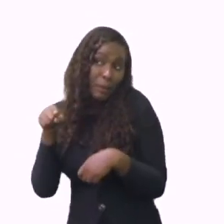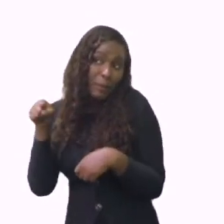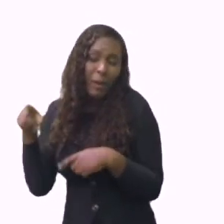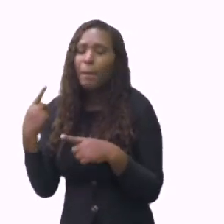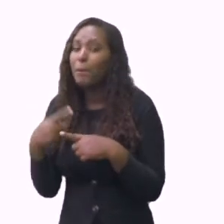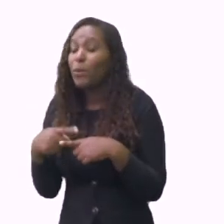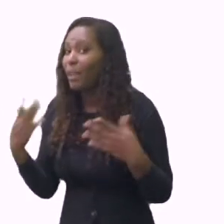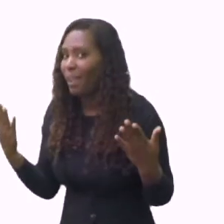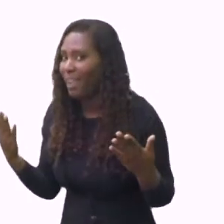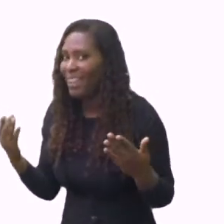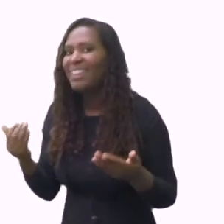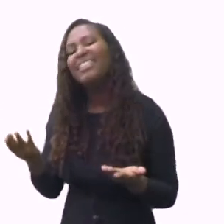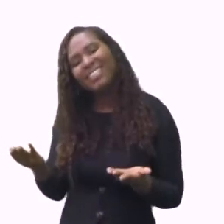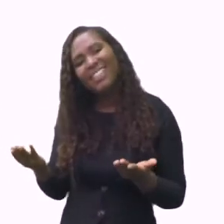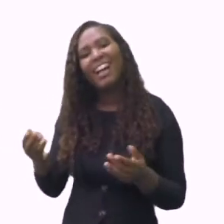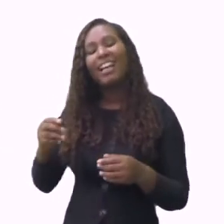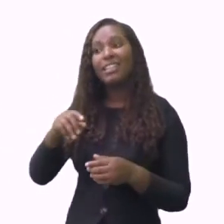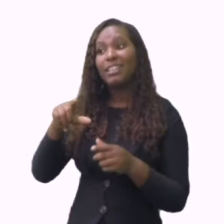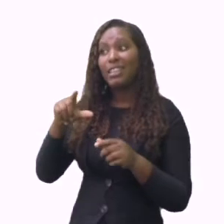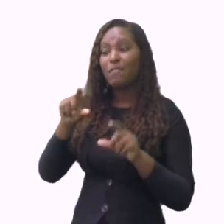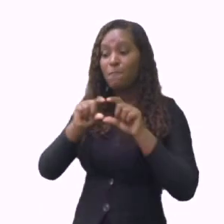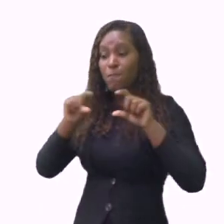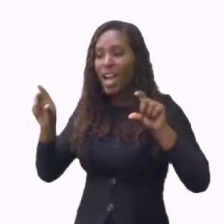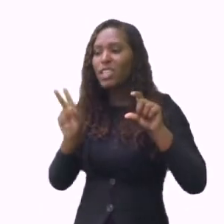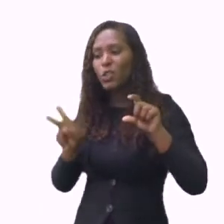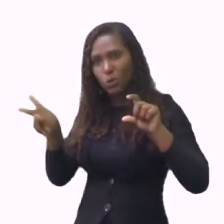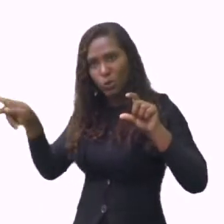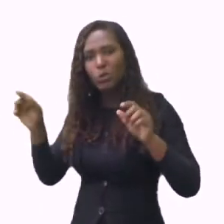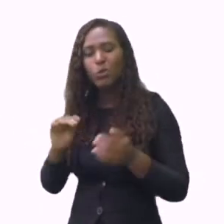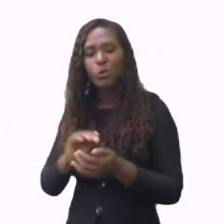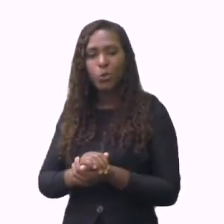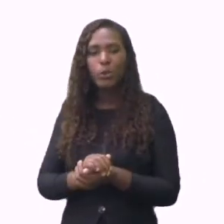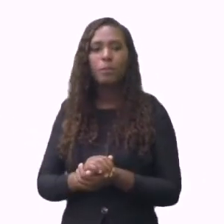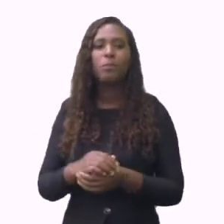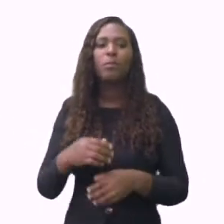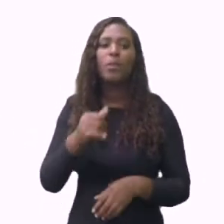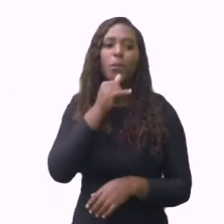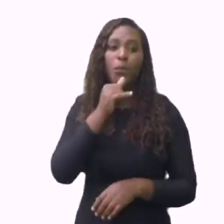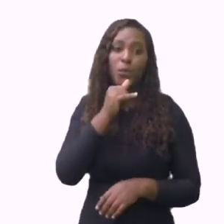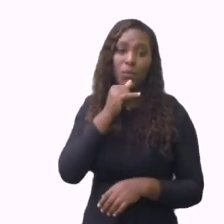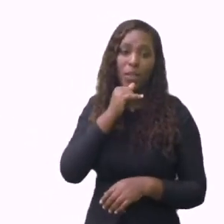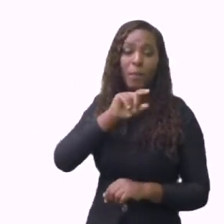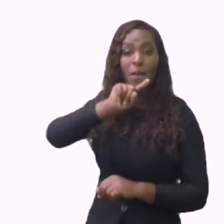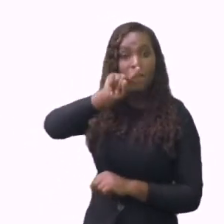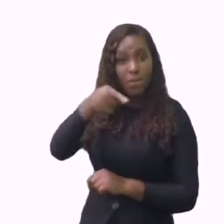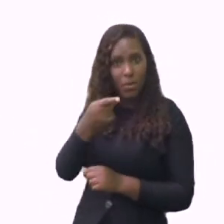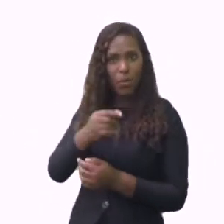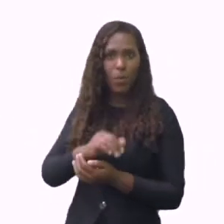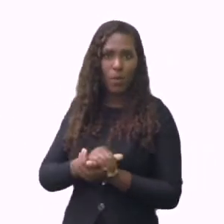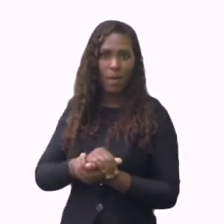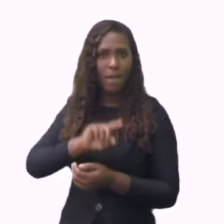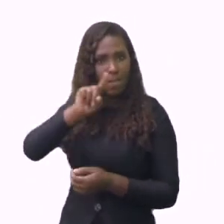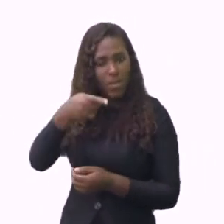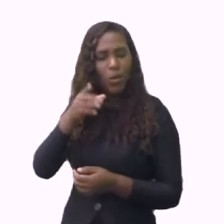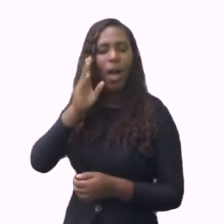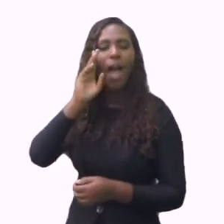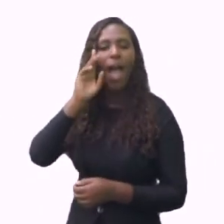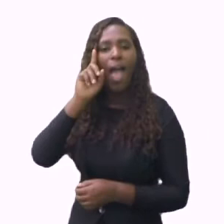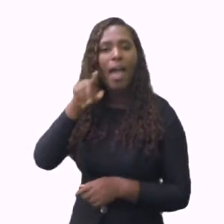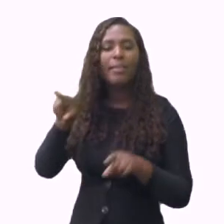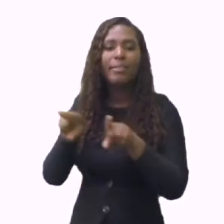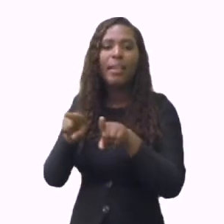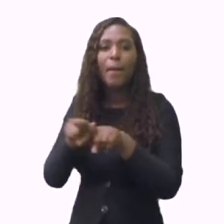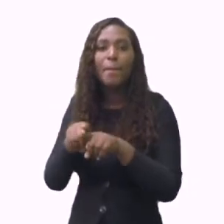diferentes? Vamos para frente. A vírgula. A vírgula é um sinal gráfico diferente